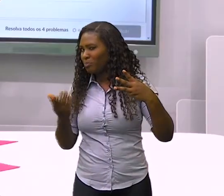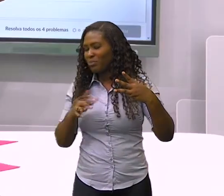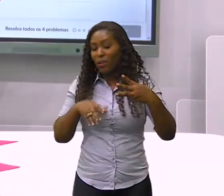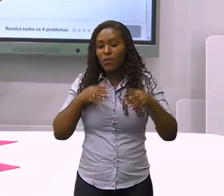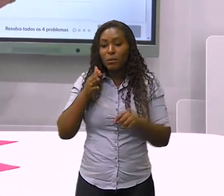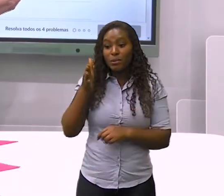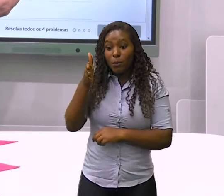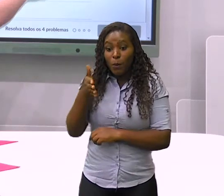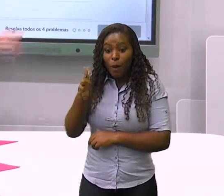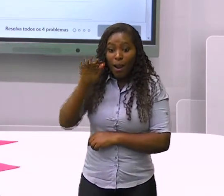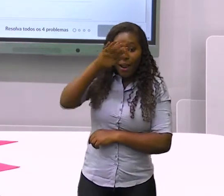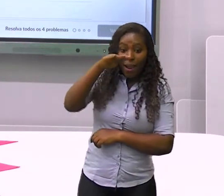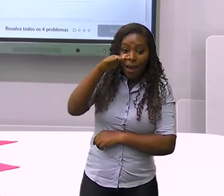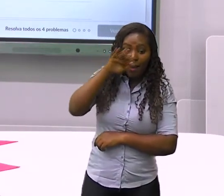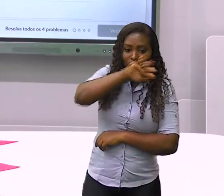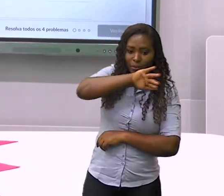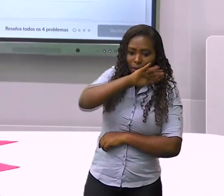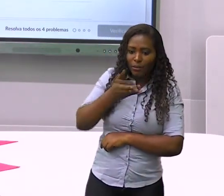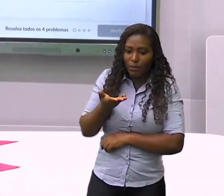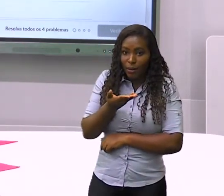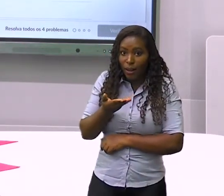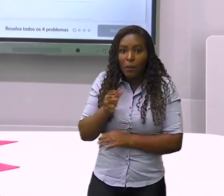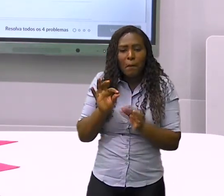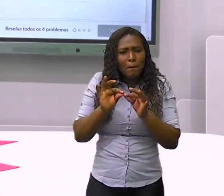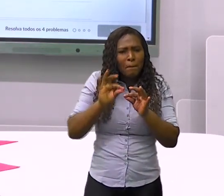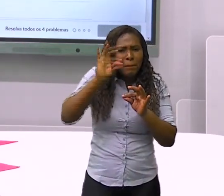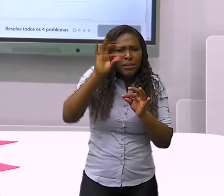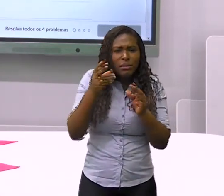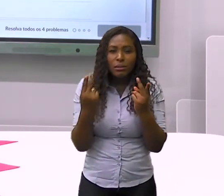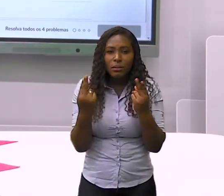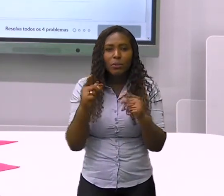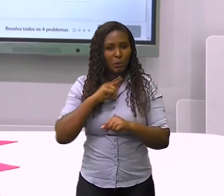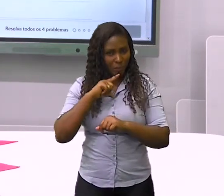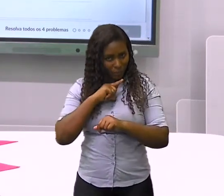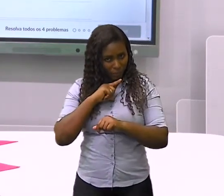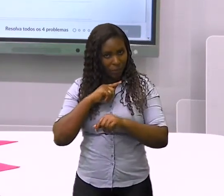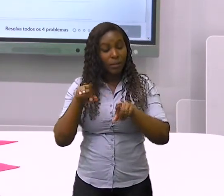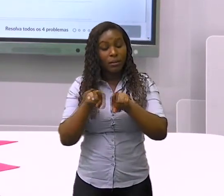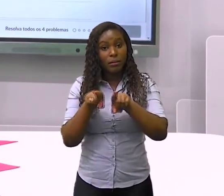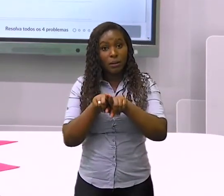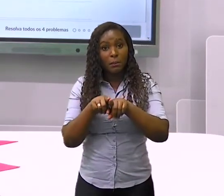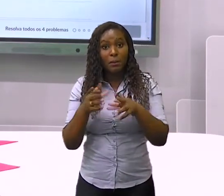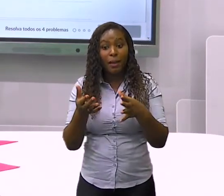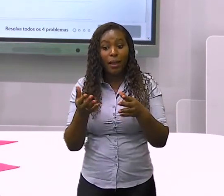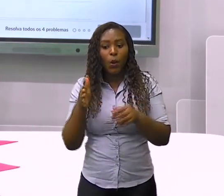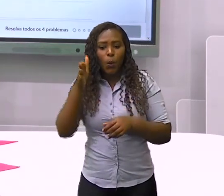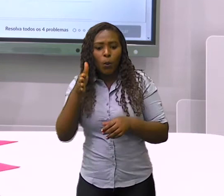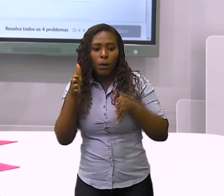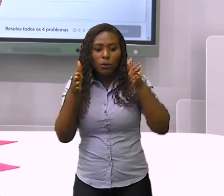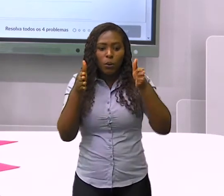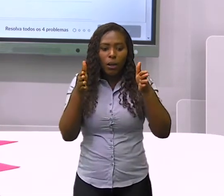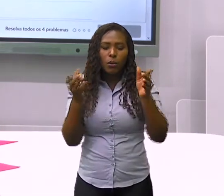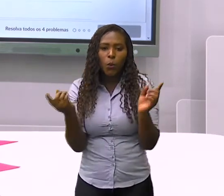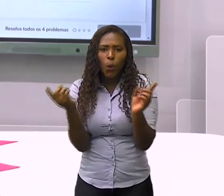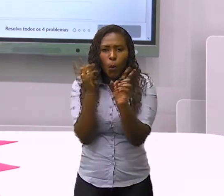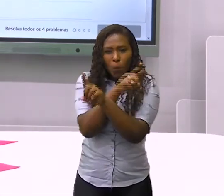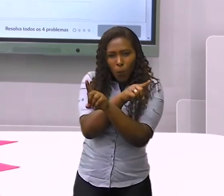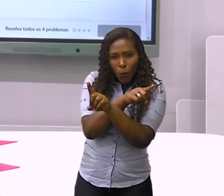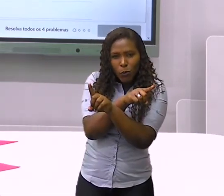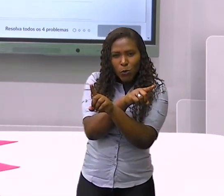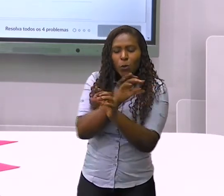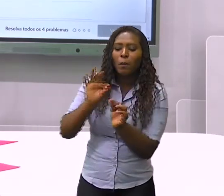3 formas têm a mesma medida. Nós observamos que os lados opostos são congruentes. E